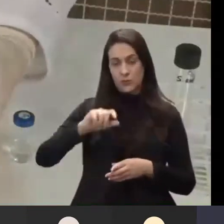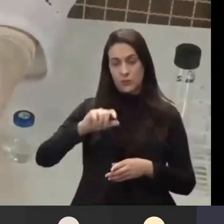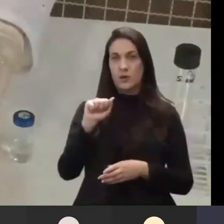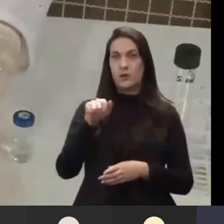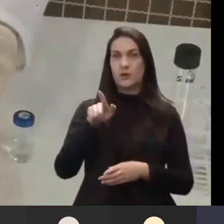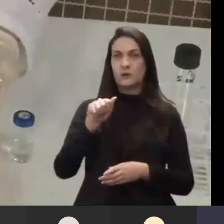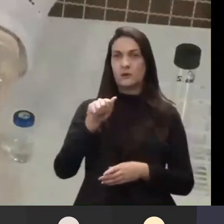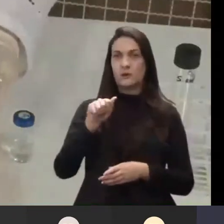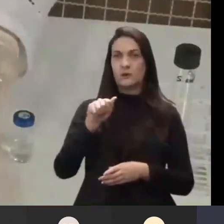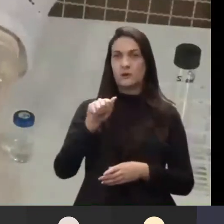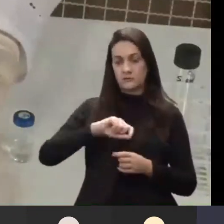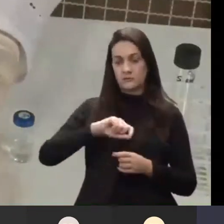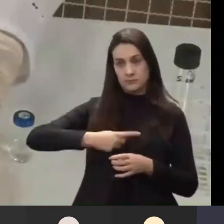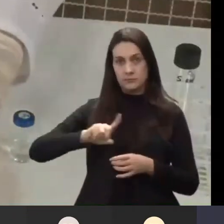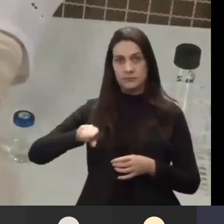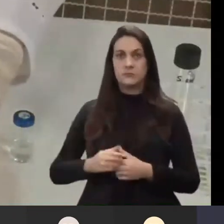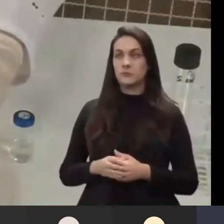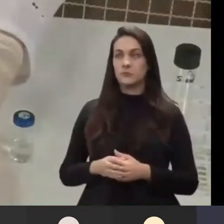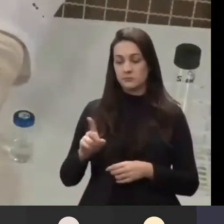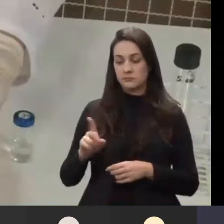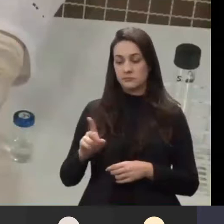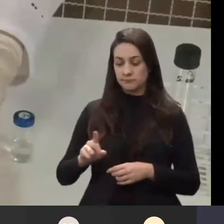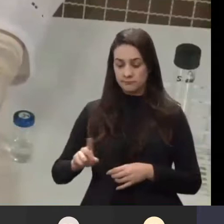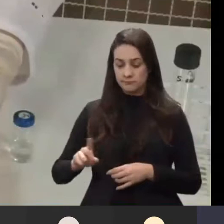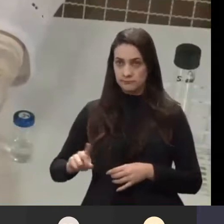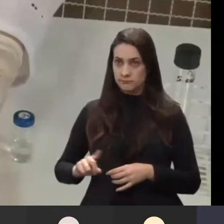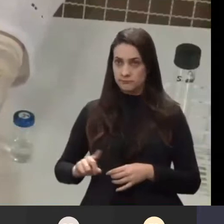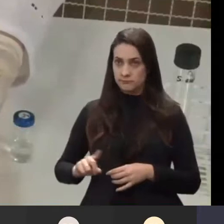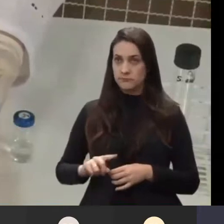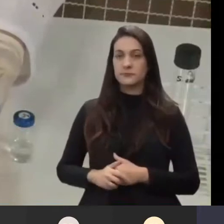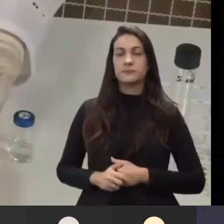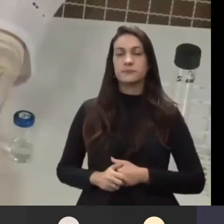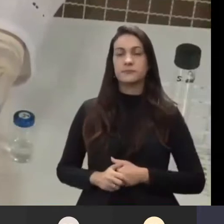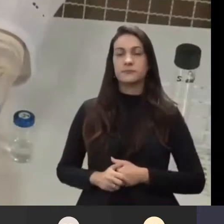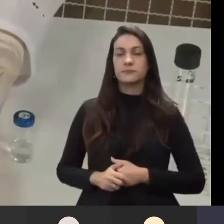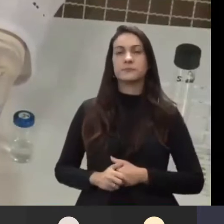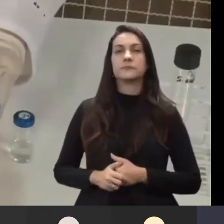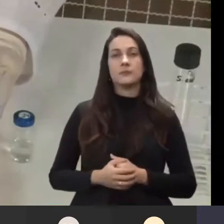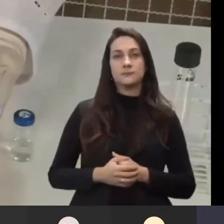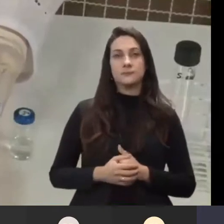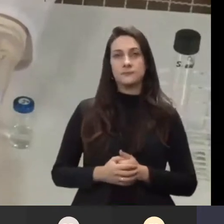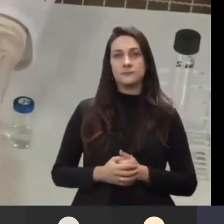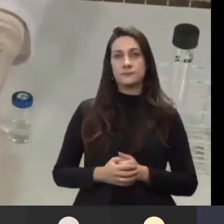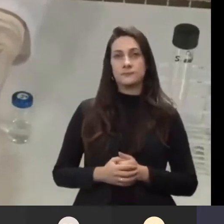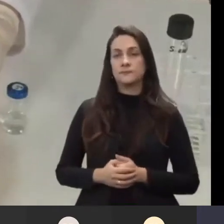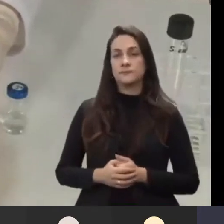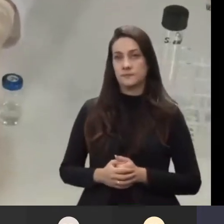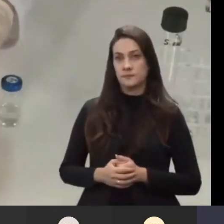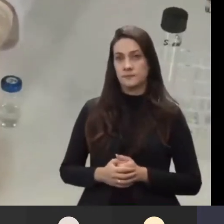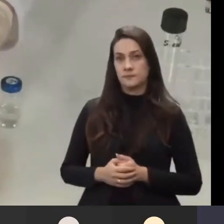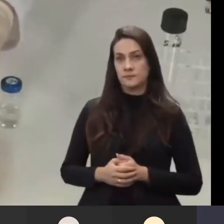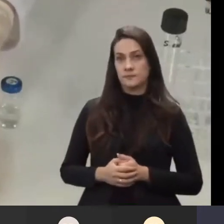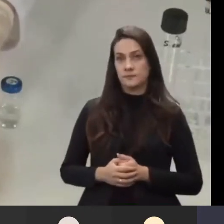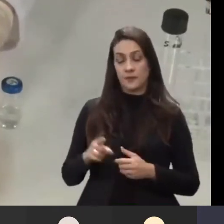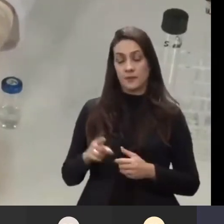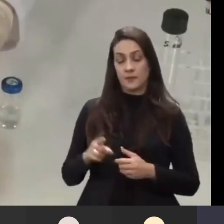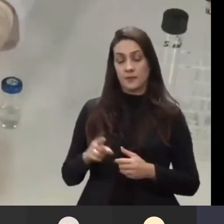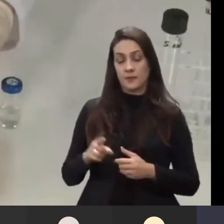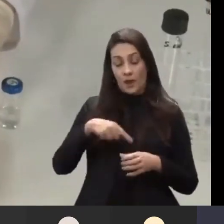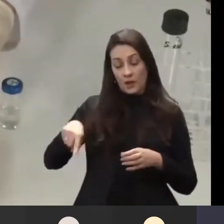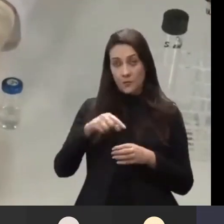E aí vai começar a realizar estrias em movimentos de zigue-zague. E essas estrias, elas são por toda a